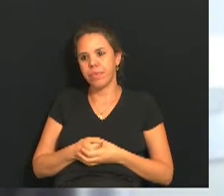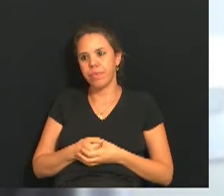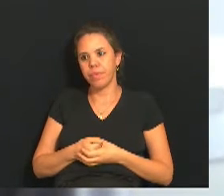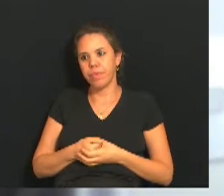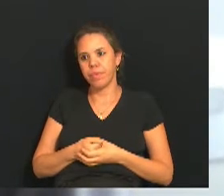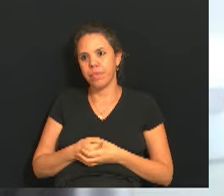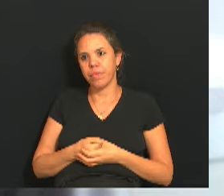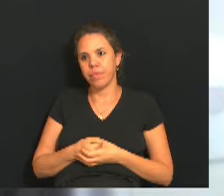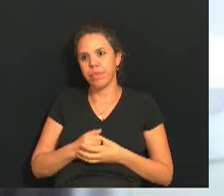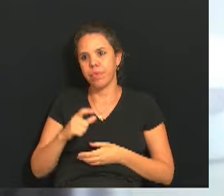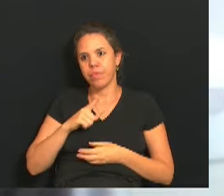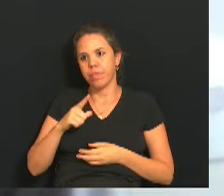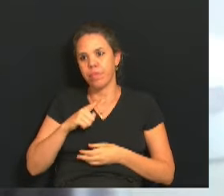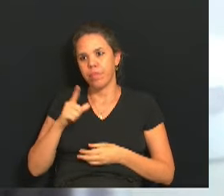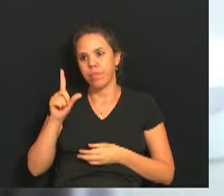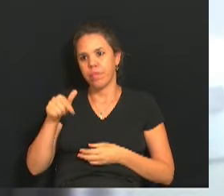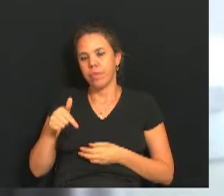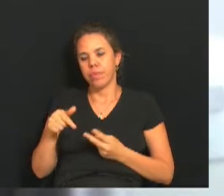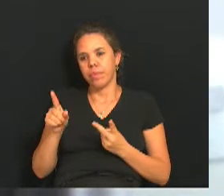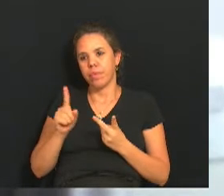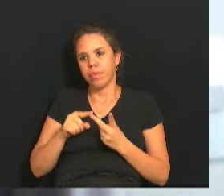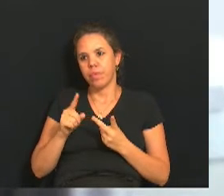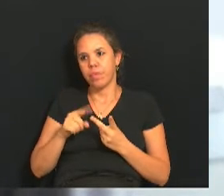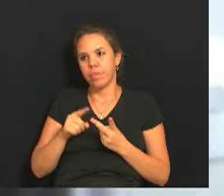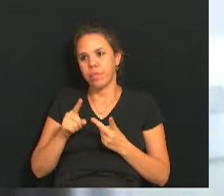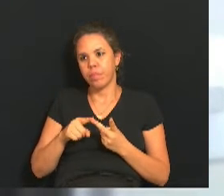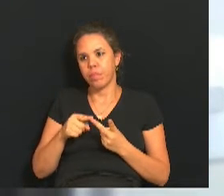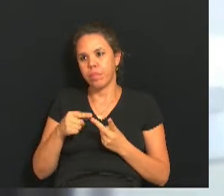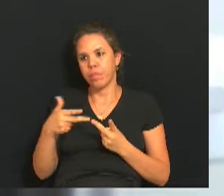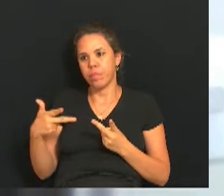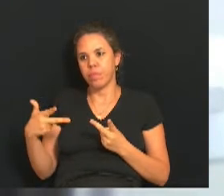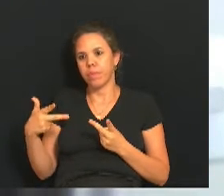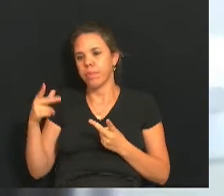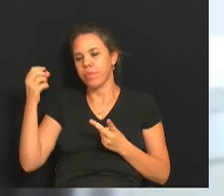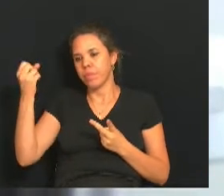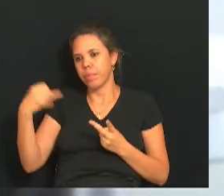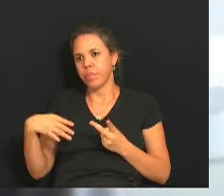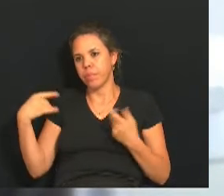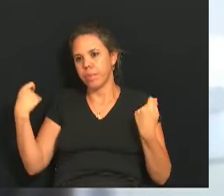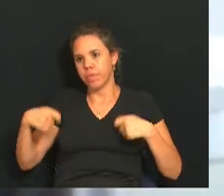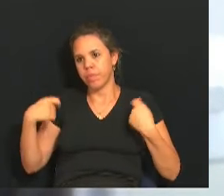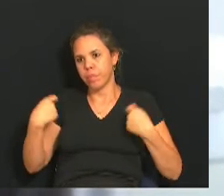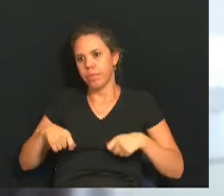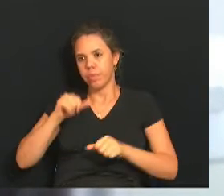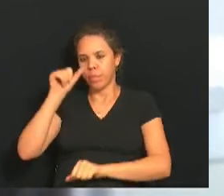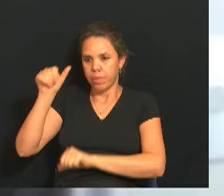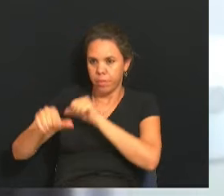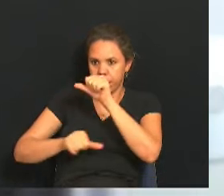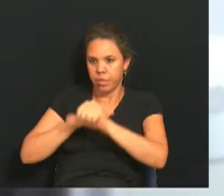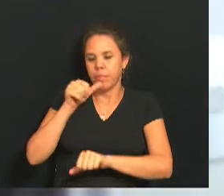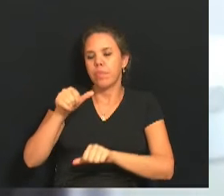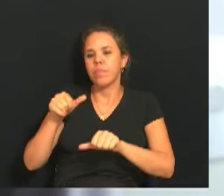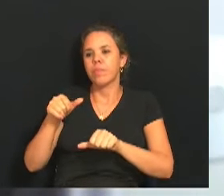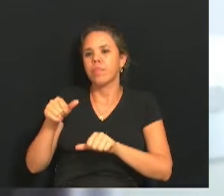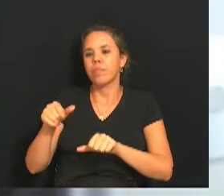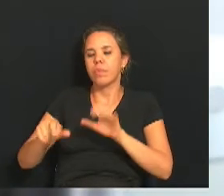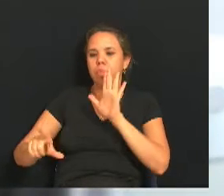Esse é um primeiro grande eixo. E um outro grande eixo, que era a necessidade de transformar também em